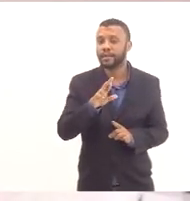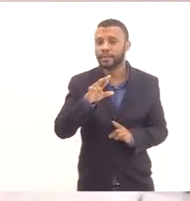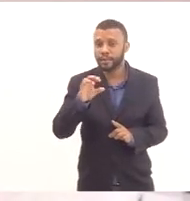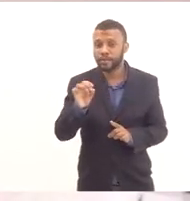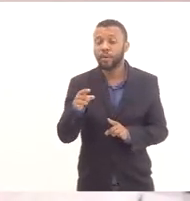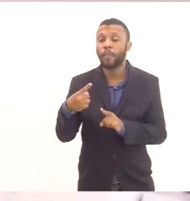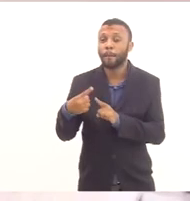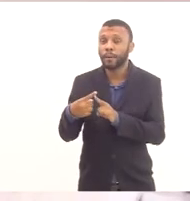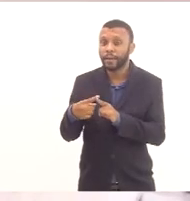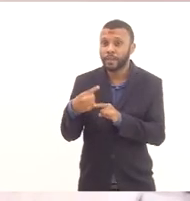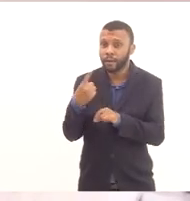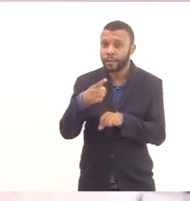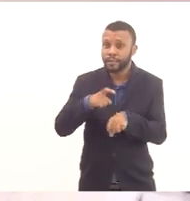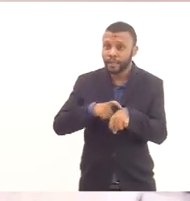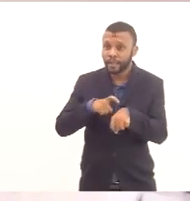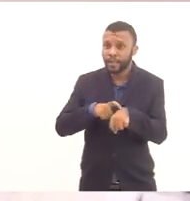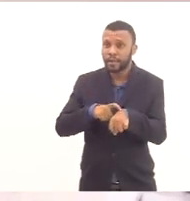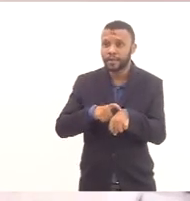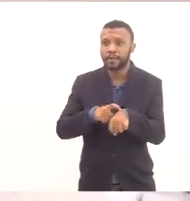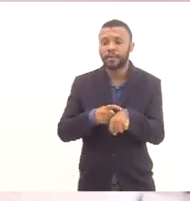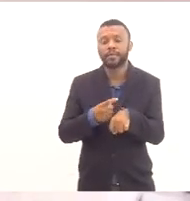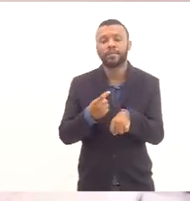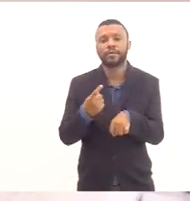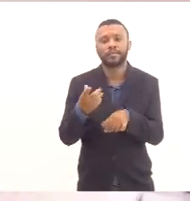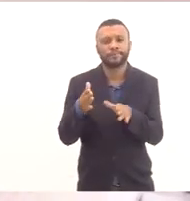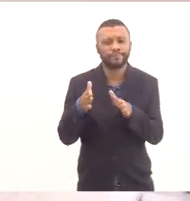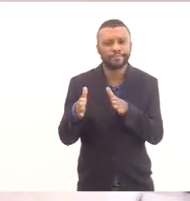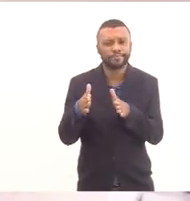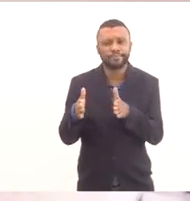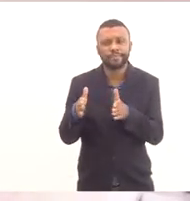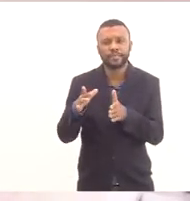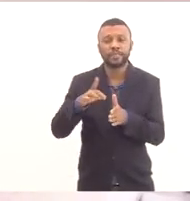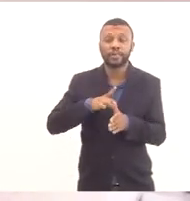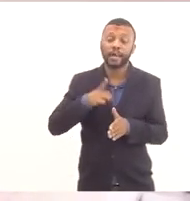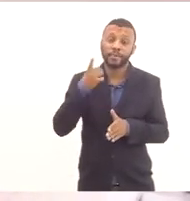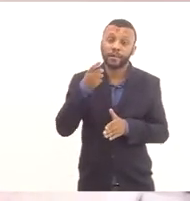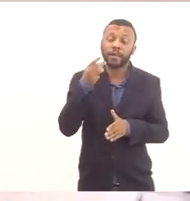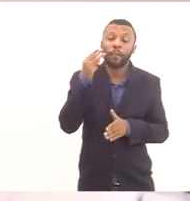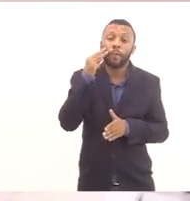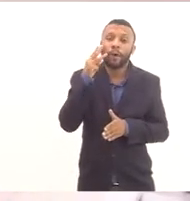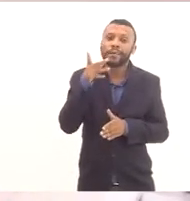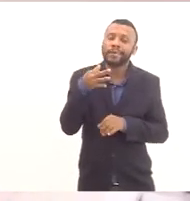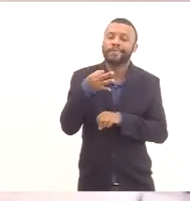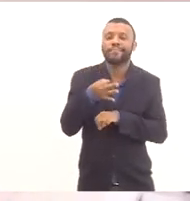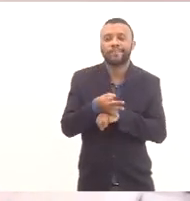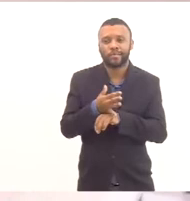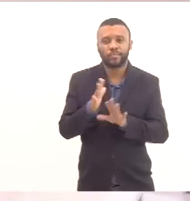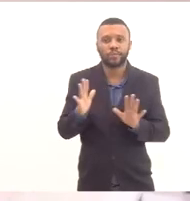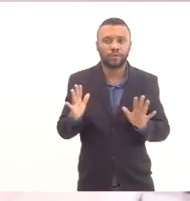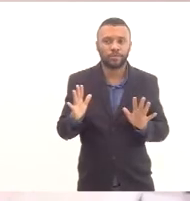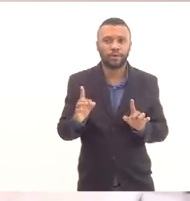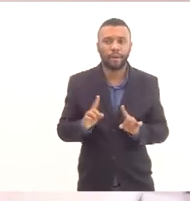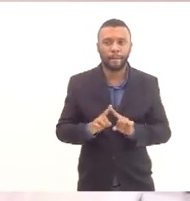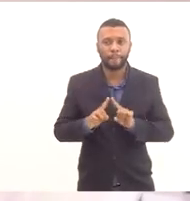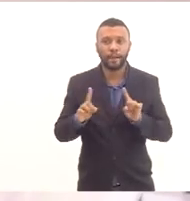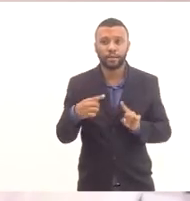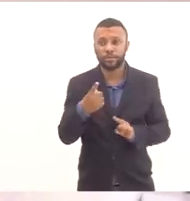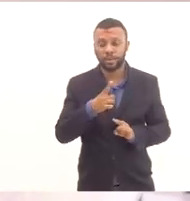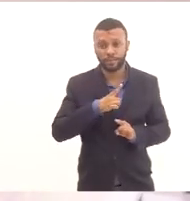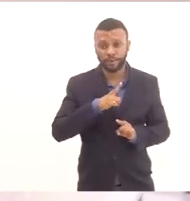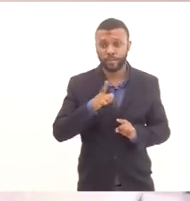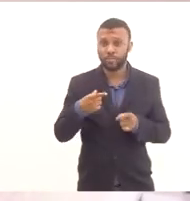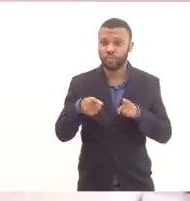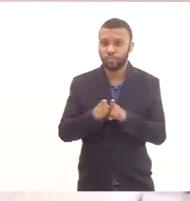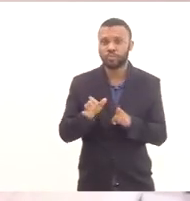porque a gente tem aqui ela também sentiu Deputado América Francisco não tá presente mas nós tivemos